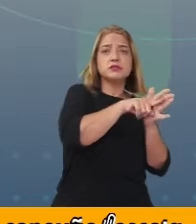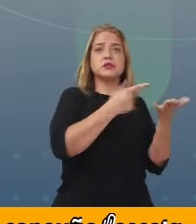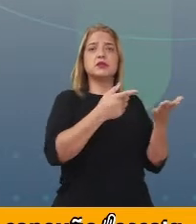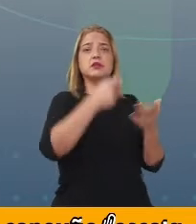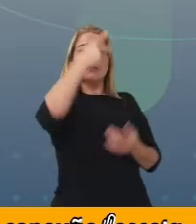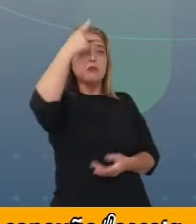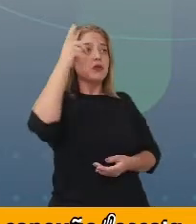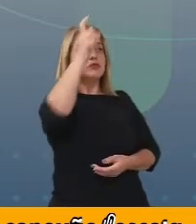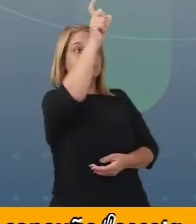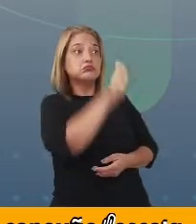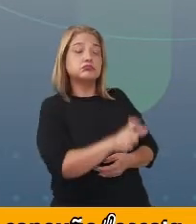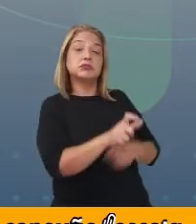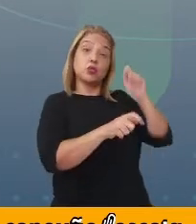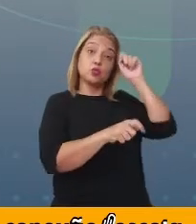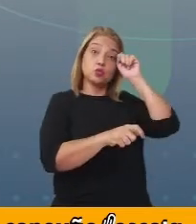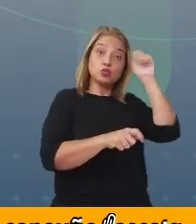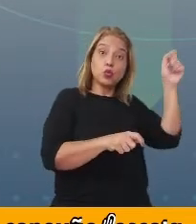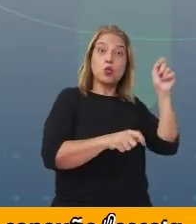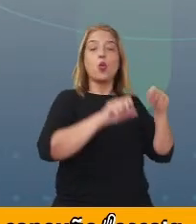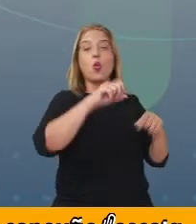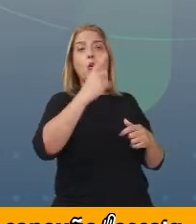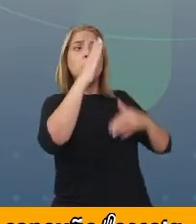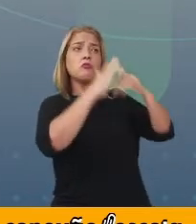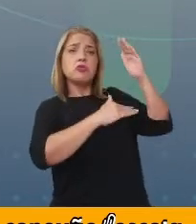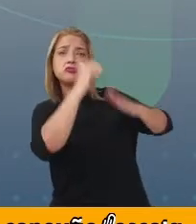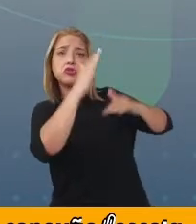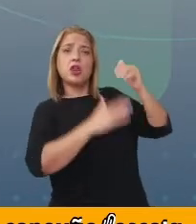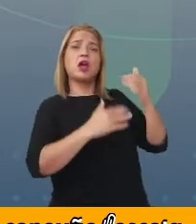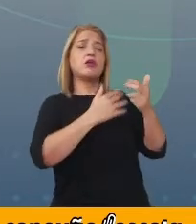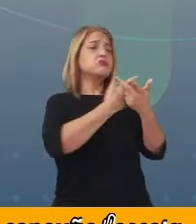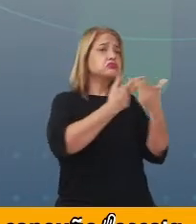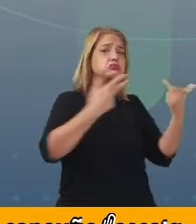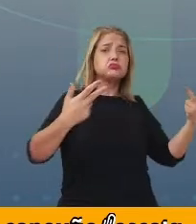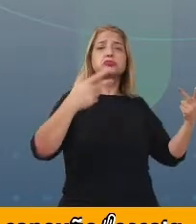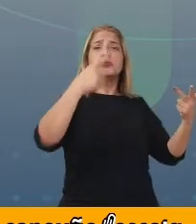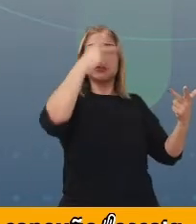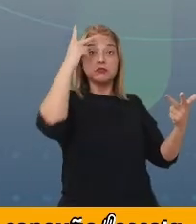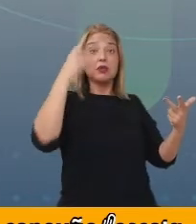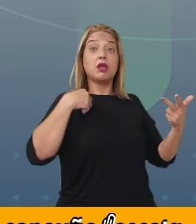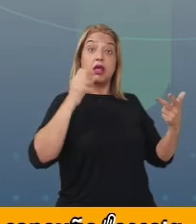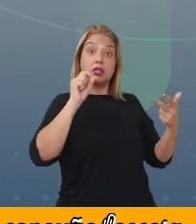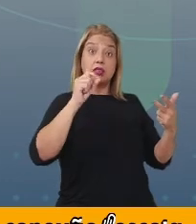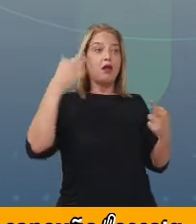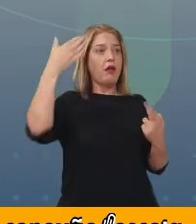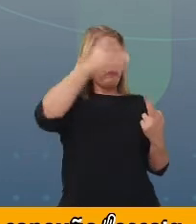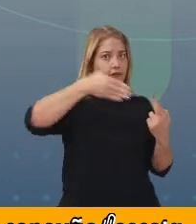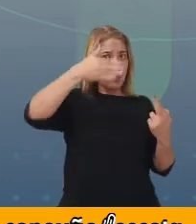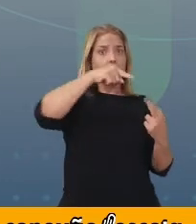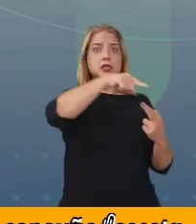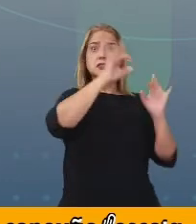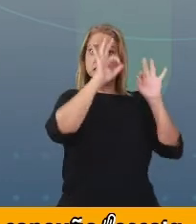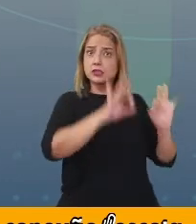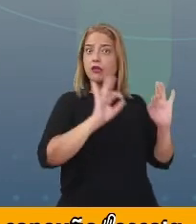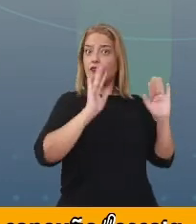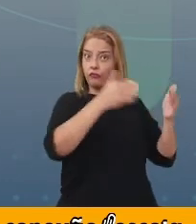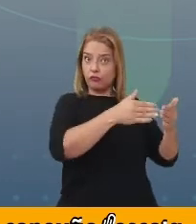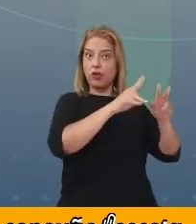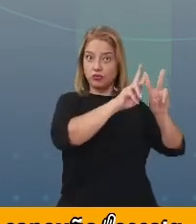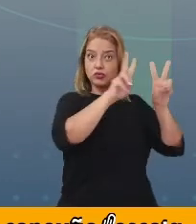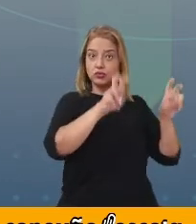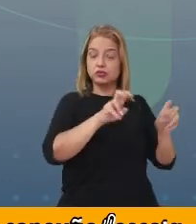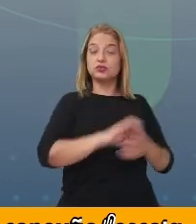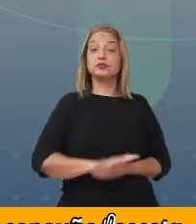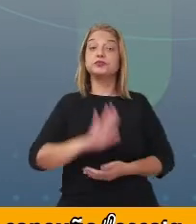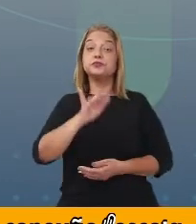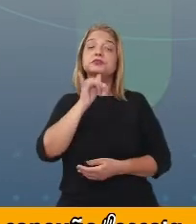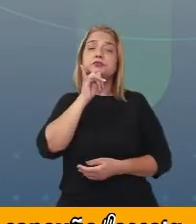especialista, alguma citação de um especialista, alguma fala de alguém que é referência naquele assunto. Vejam aqui, por exemplo,